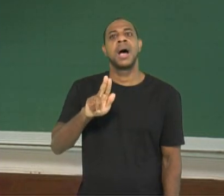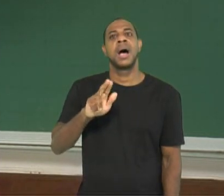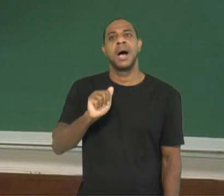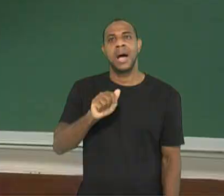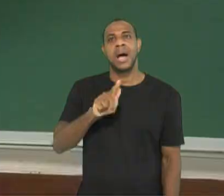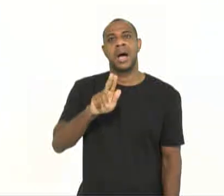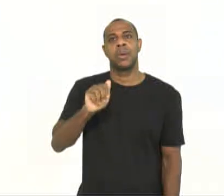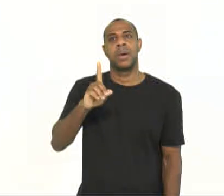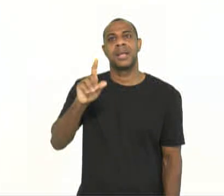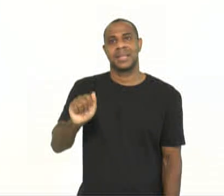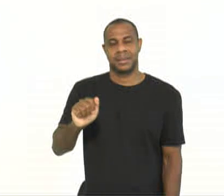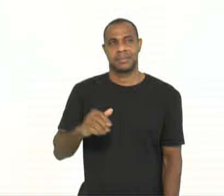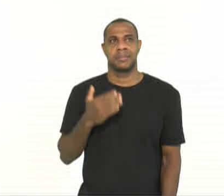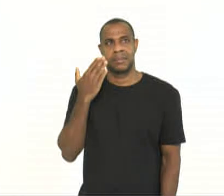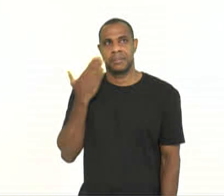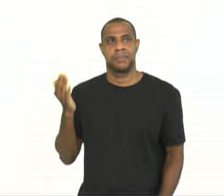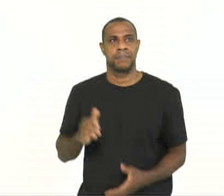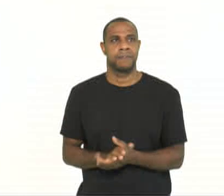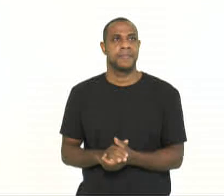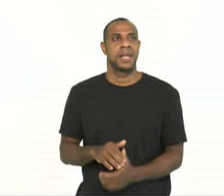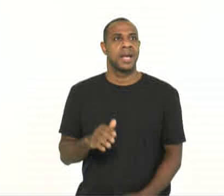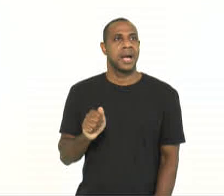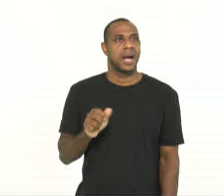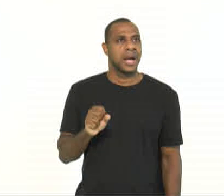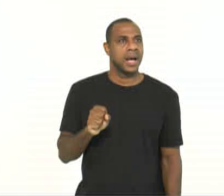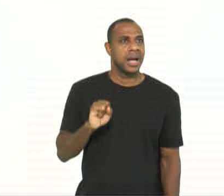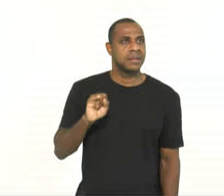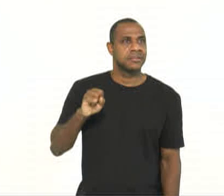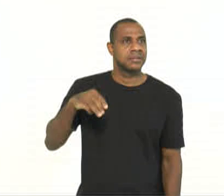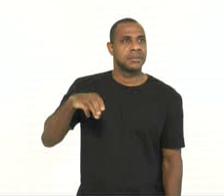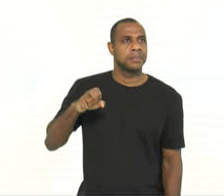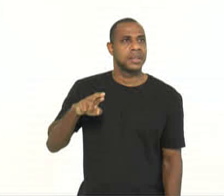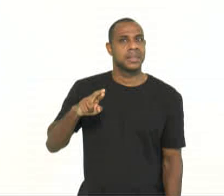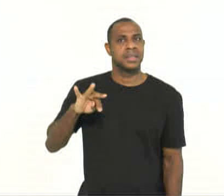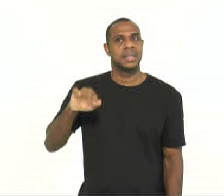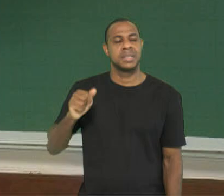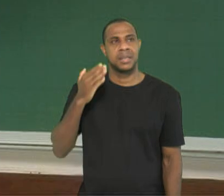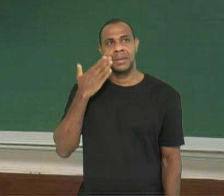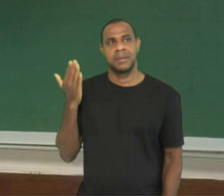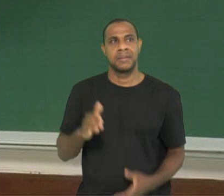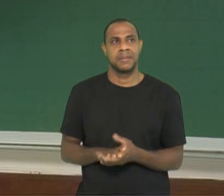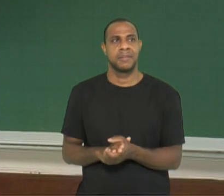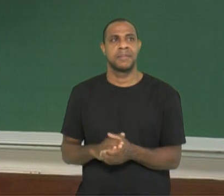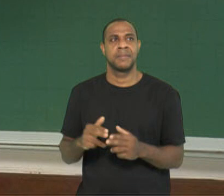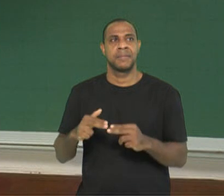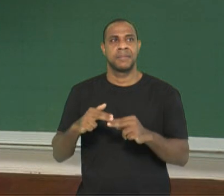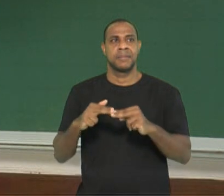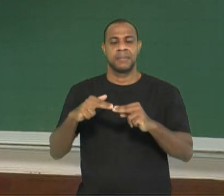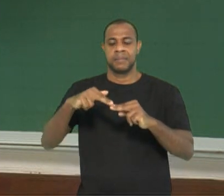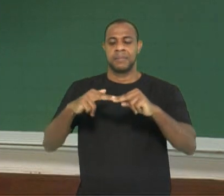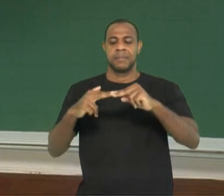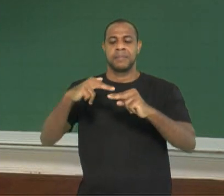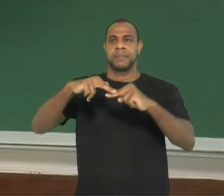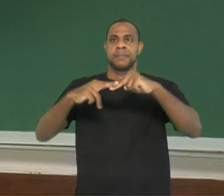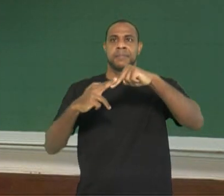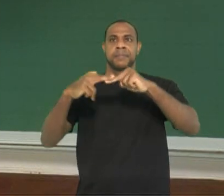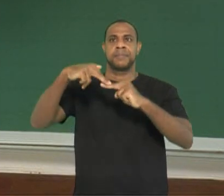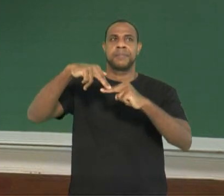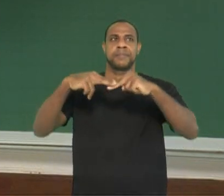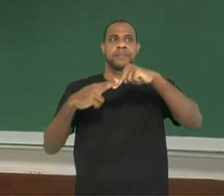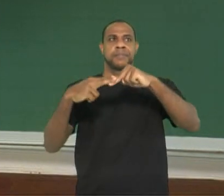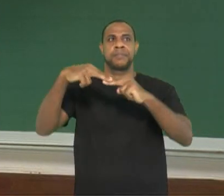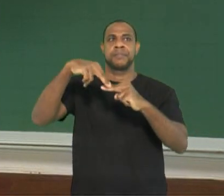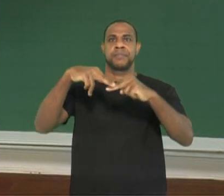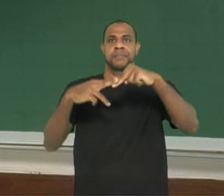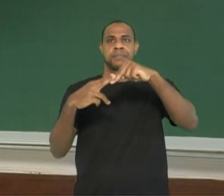uma técnica aguada. Assimetria. Isso é interessante. Finge que você tem uma gangorra. Tem 2 pessoas de cada lado. Então, se tem 2 pessoas,